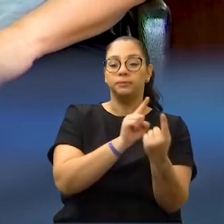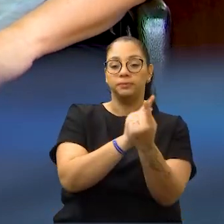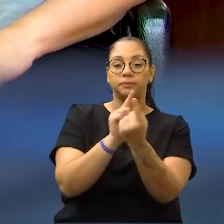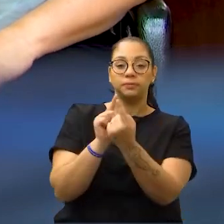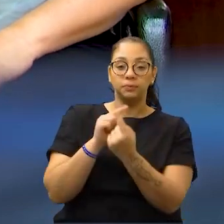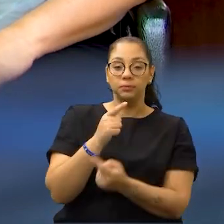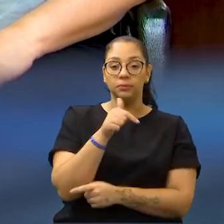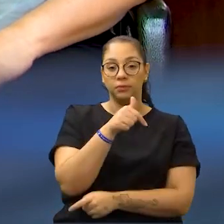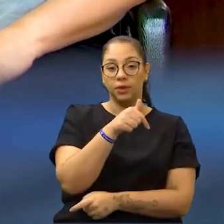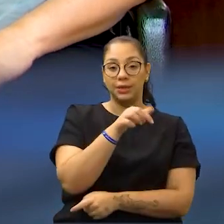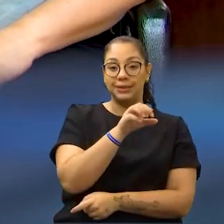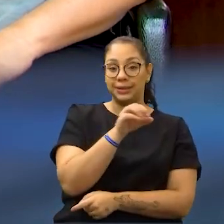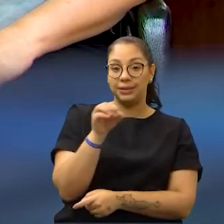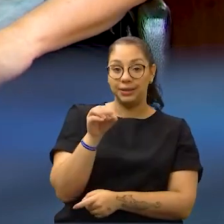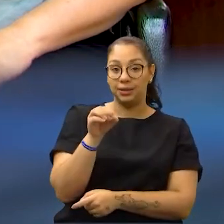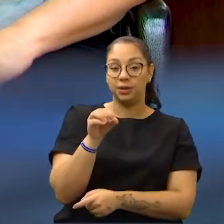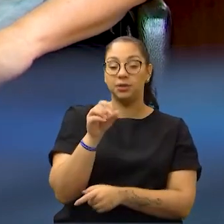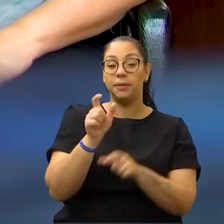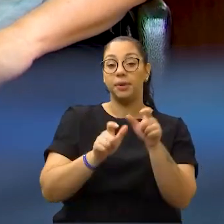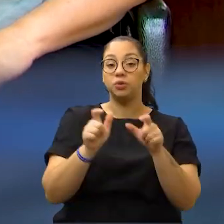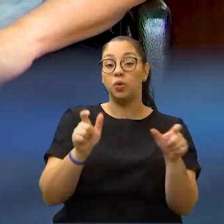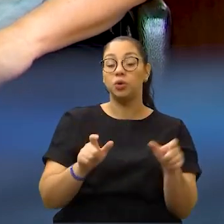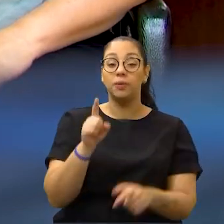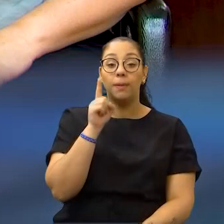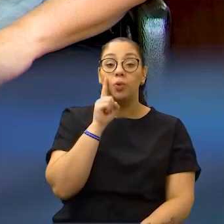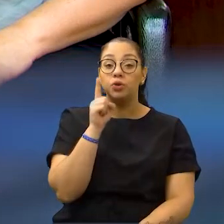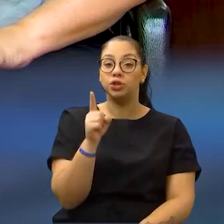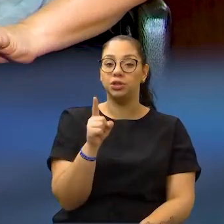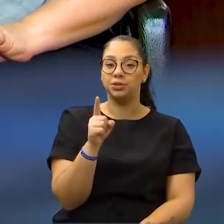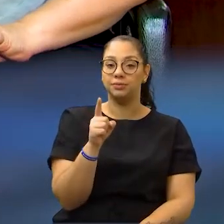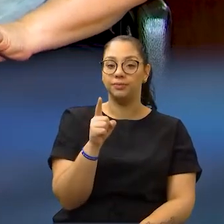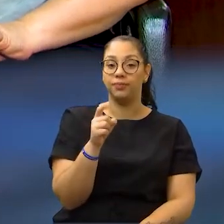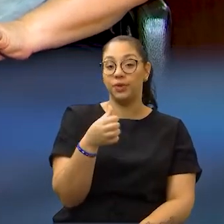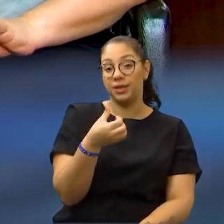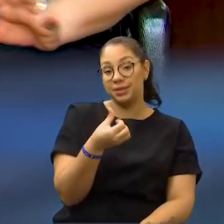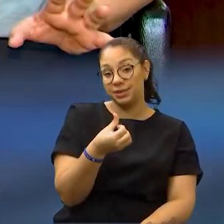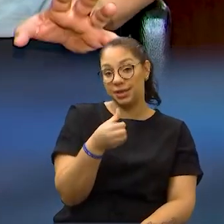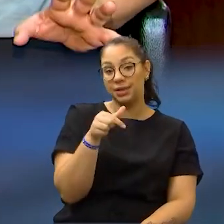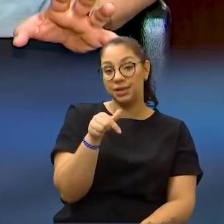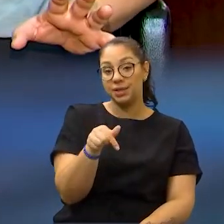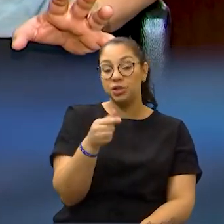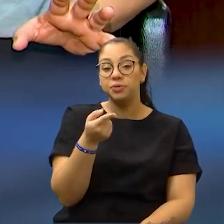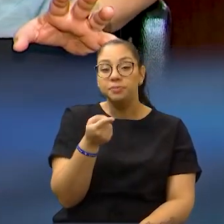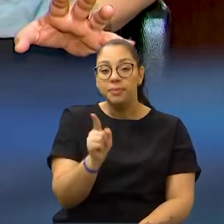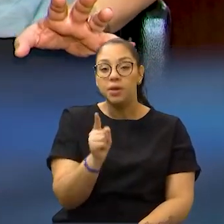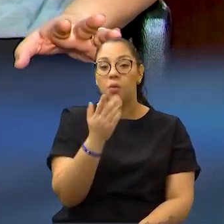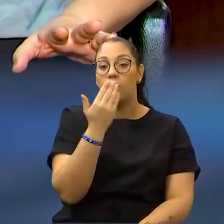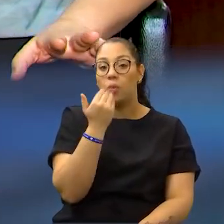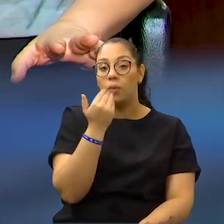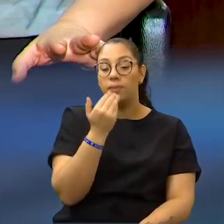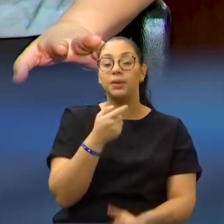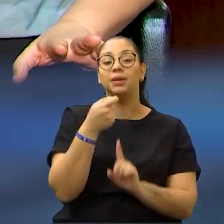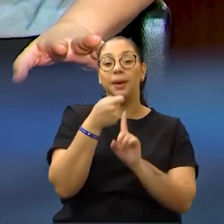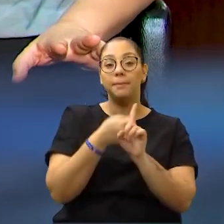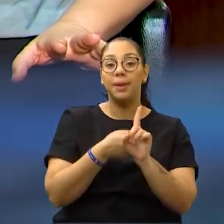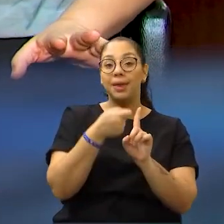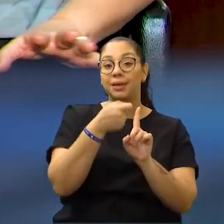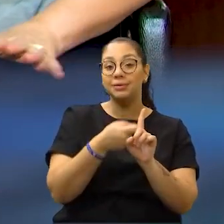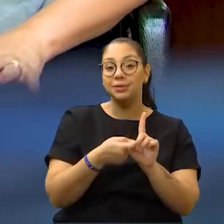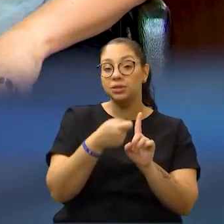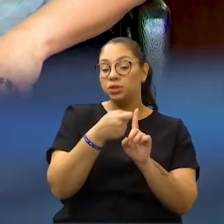de 700 pessoas todos os dias. São 67 mil refeições todos os